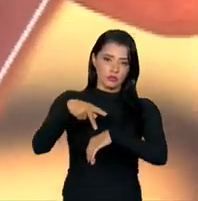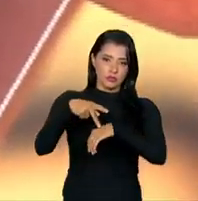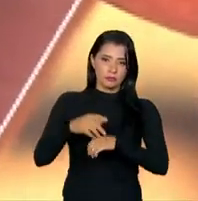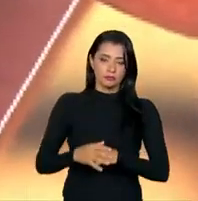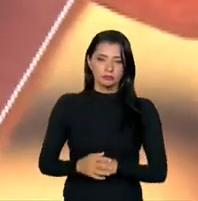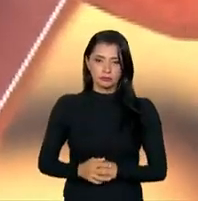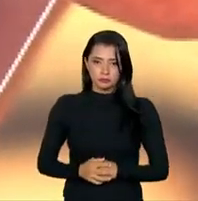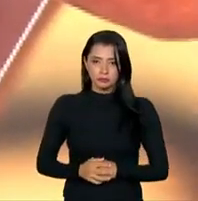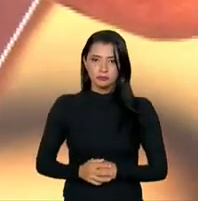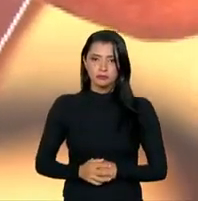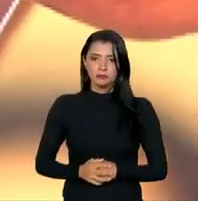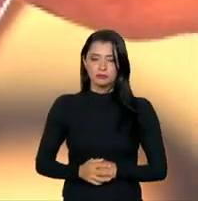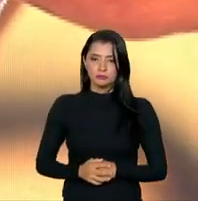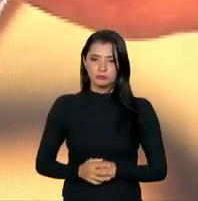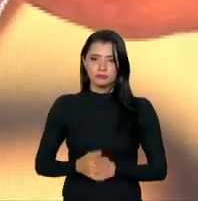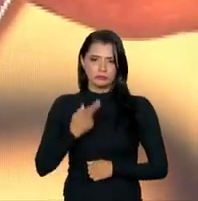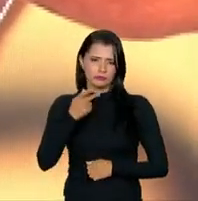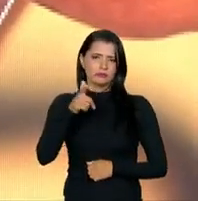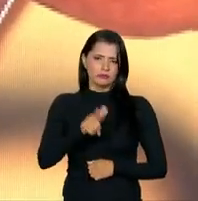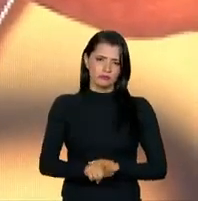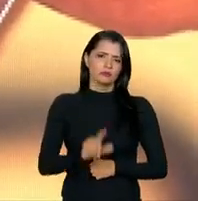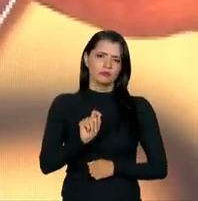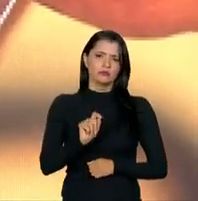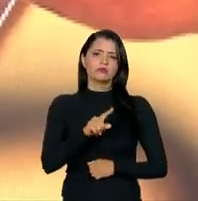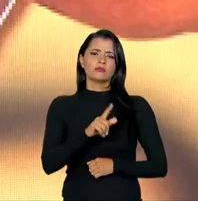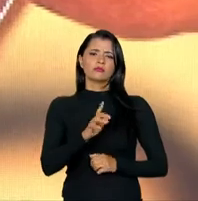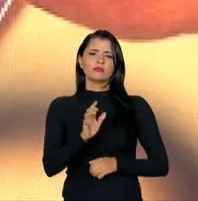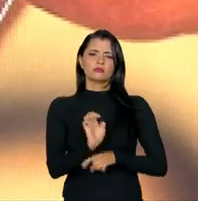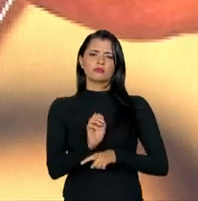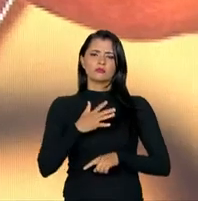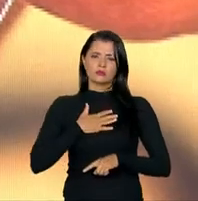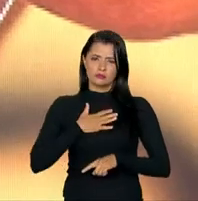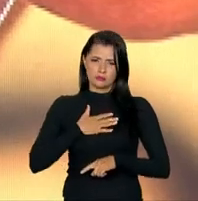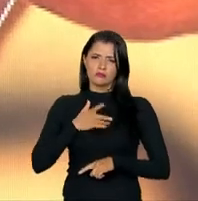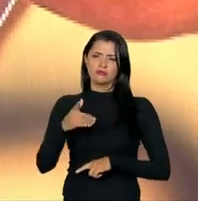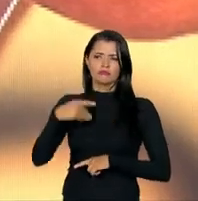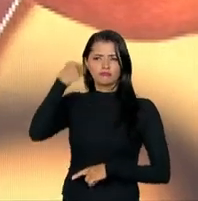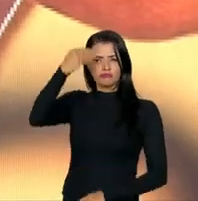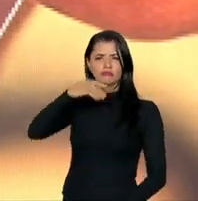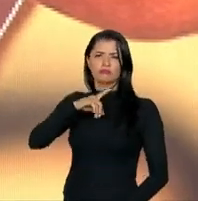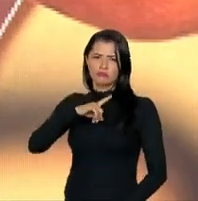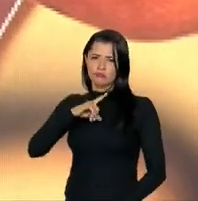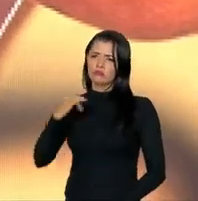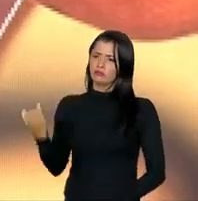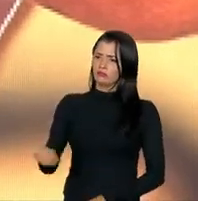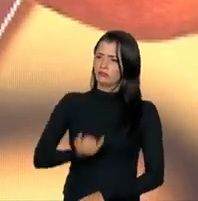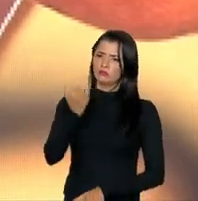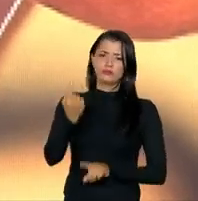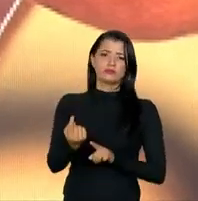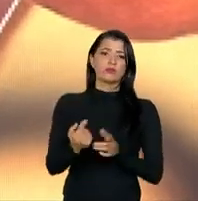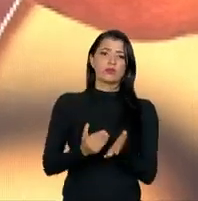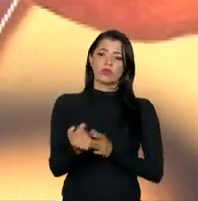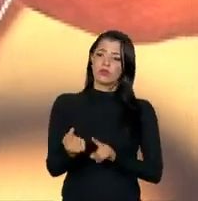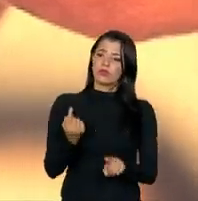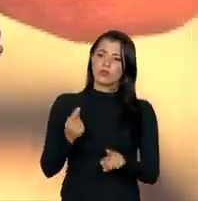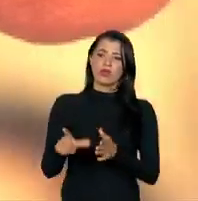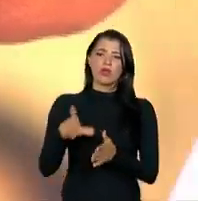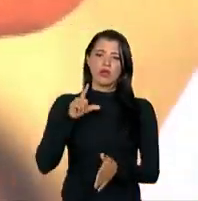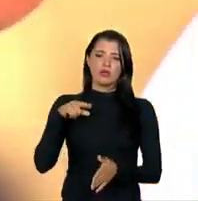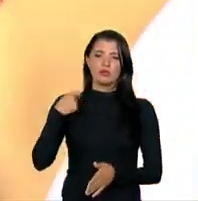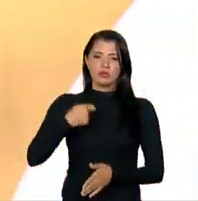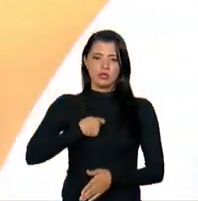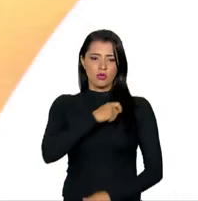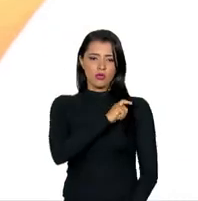E repito que venho de um estado onde a gente tem uma experiência importante que começou lá antes mesmo de eu me